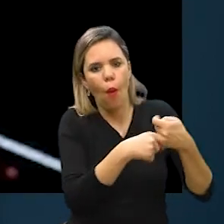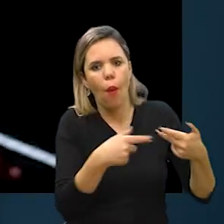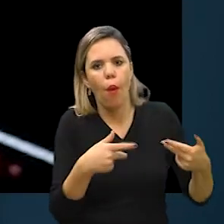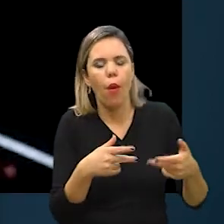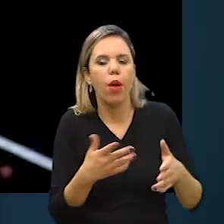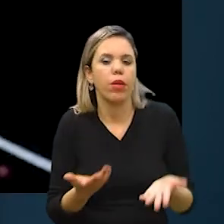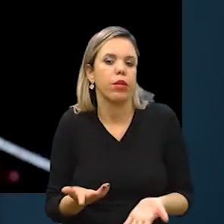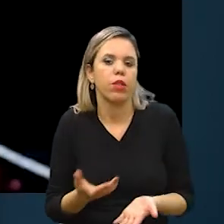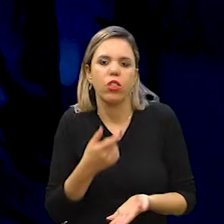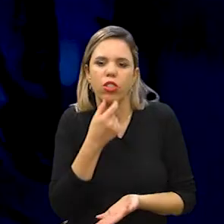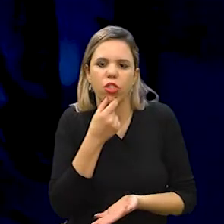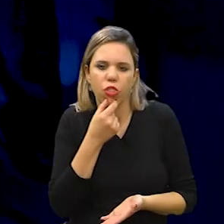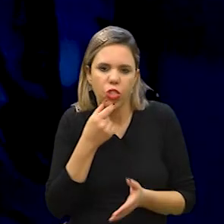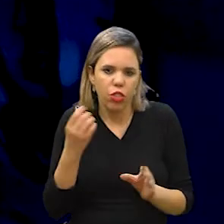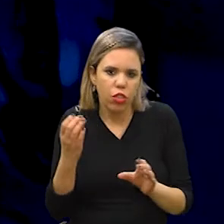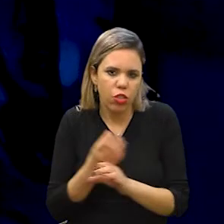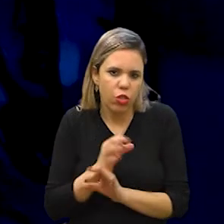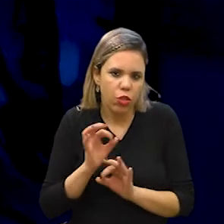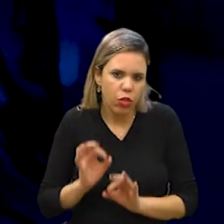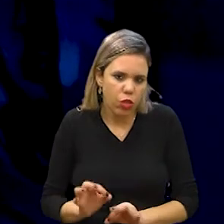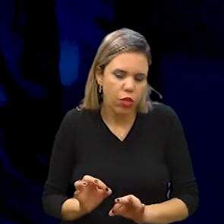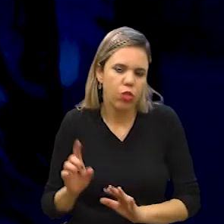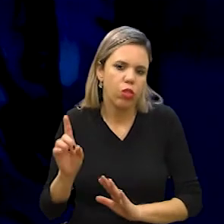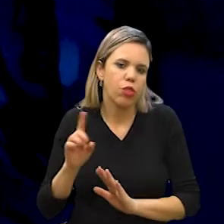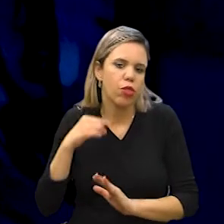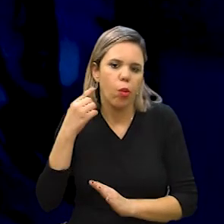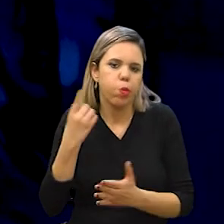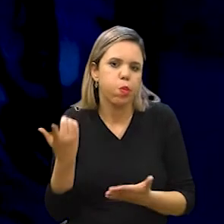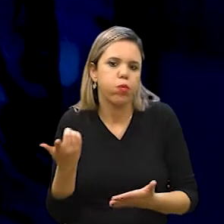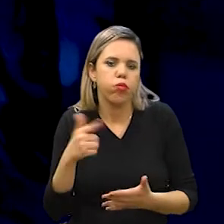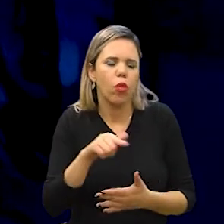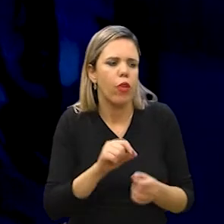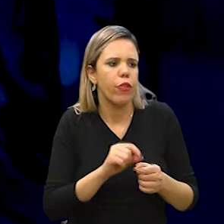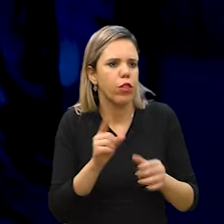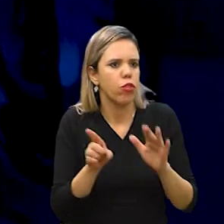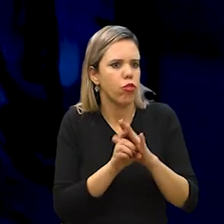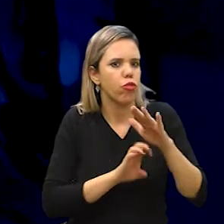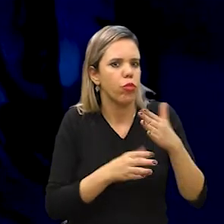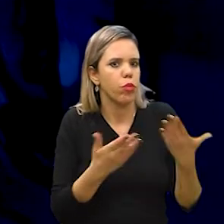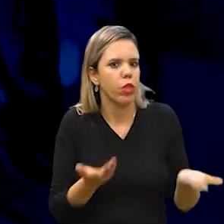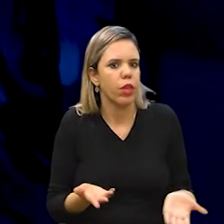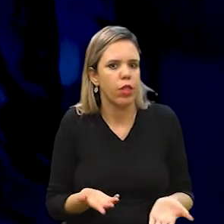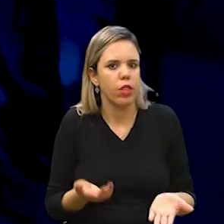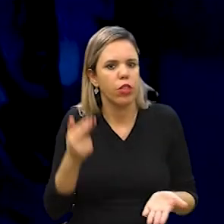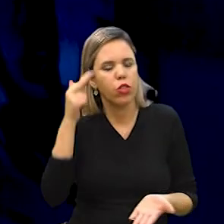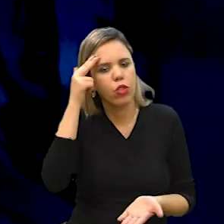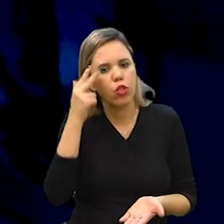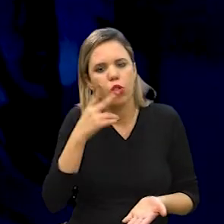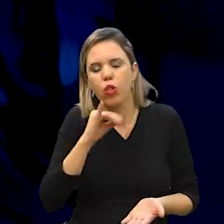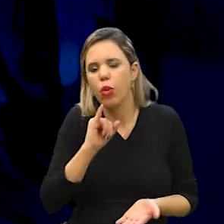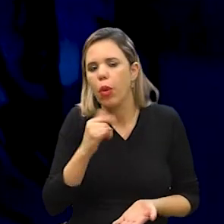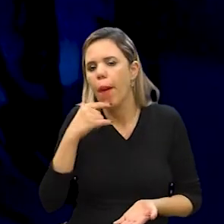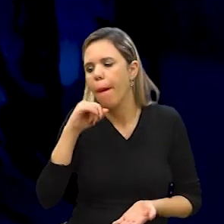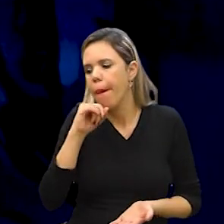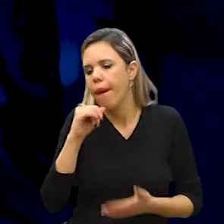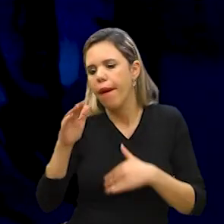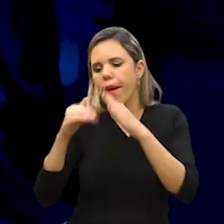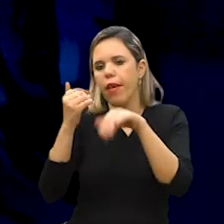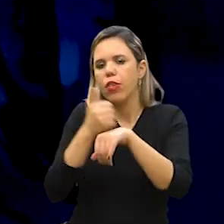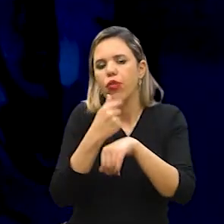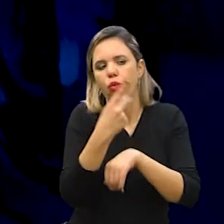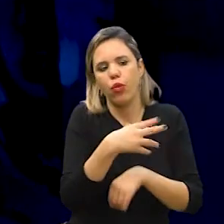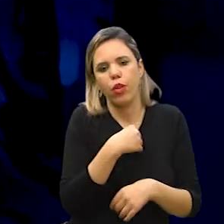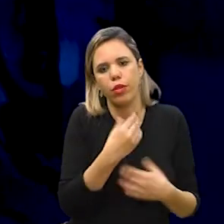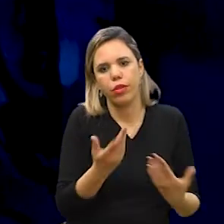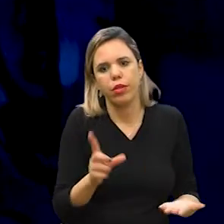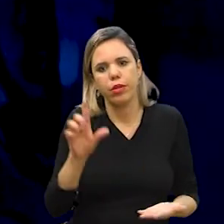ele para outra coisa, né? Ele tem um inglês completo, ele tem o direito completo, ele vem com o que é ser empresário. Aquele falei, sonho do pai e a mãe